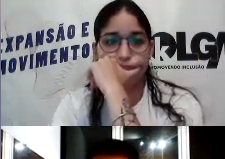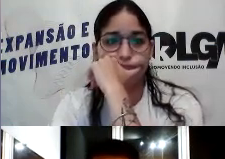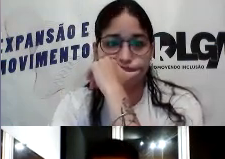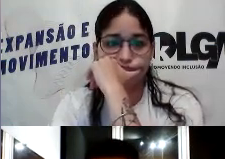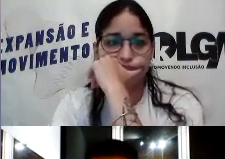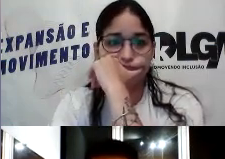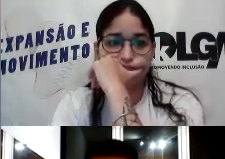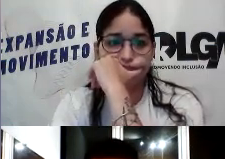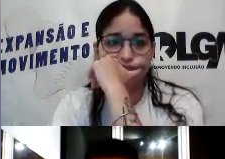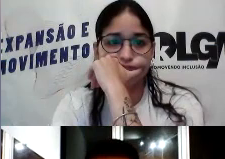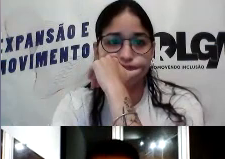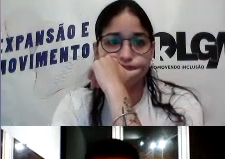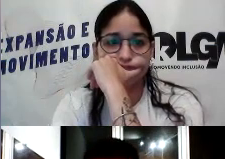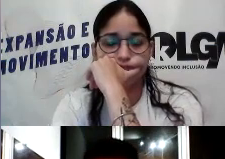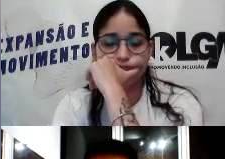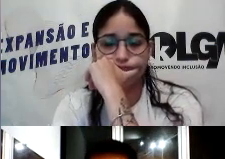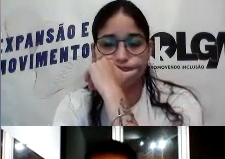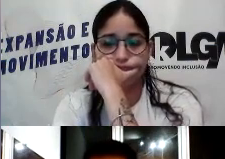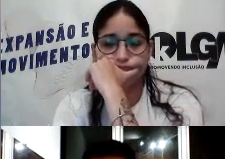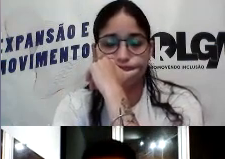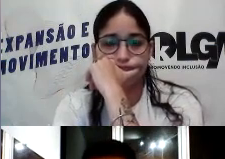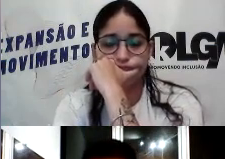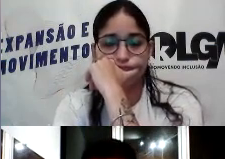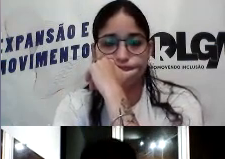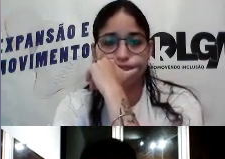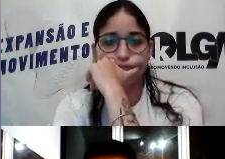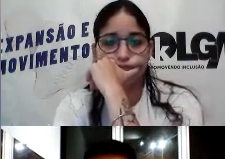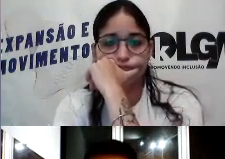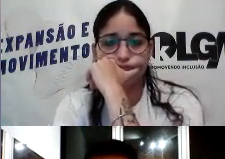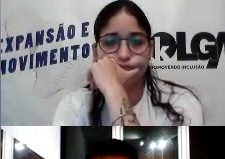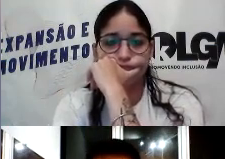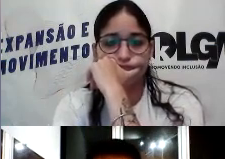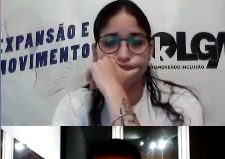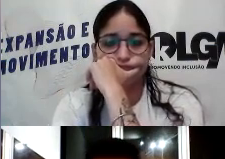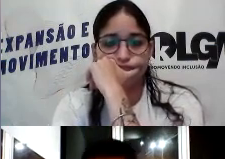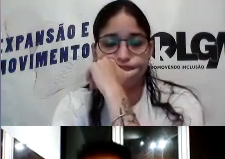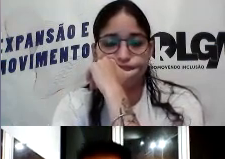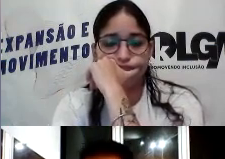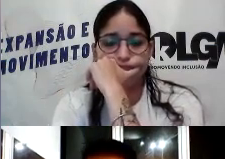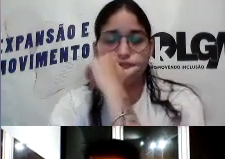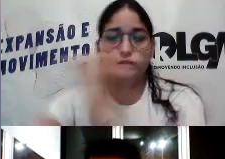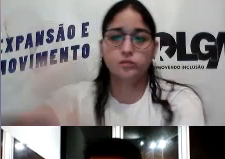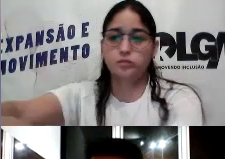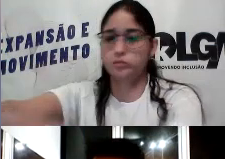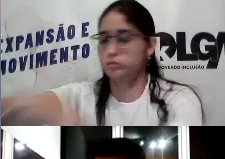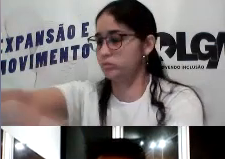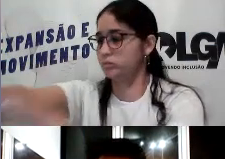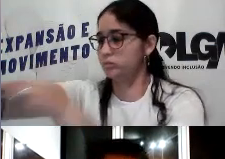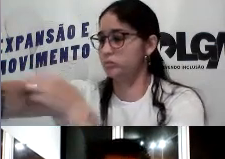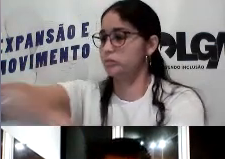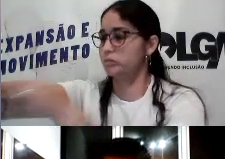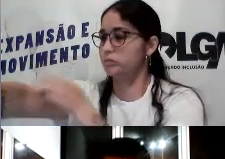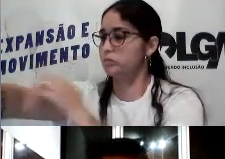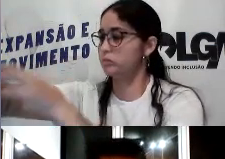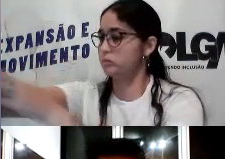saúde tem que aprimorar a sua comunicação, tem que entender como você se comunicar adequadamente com uma criança,